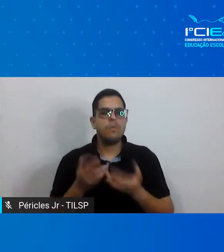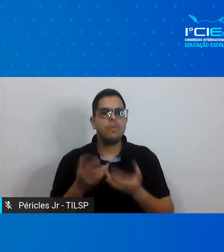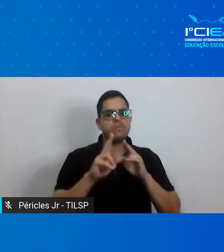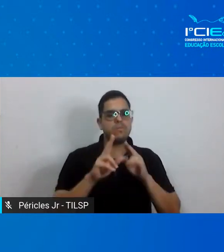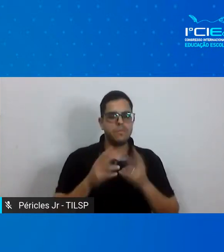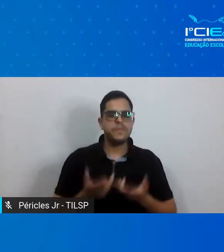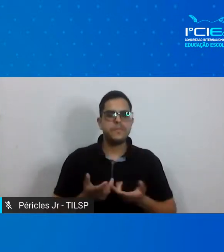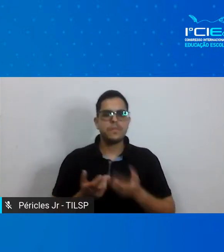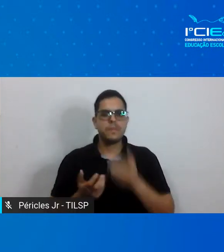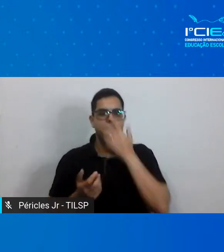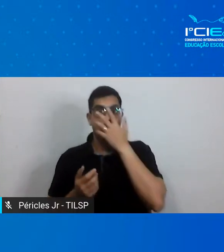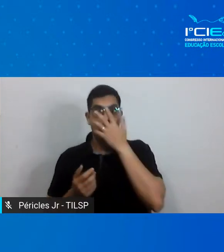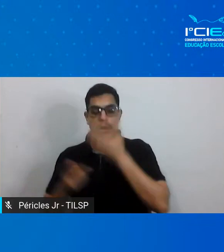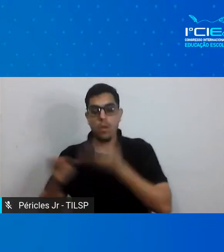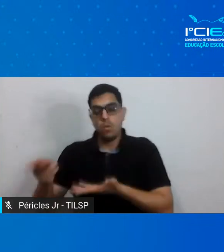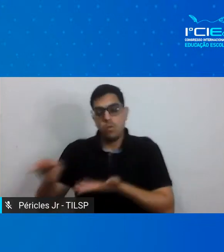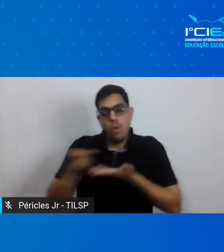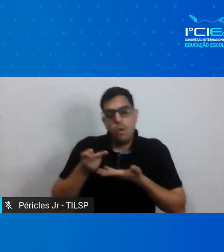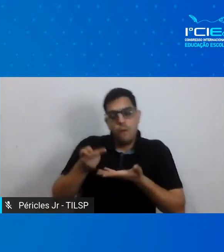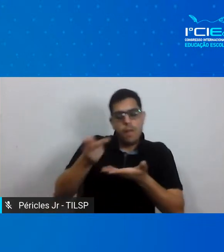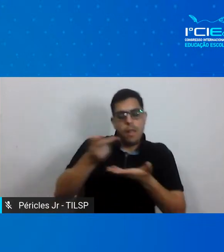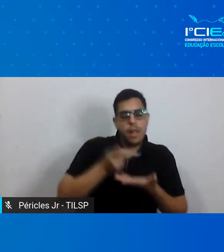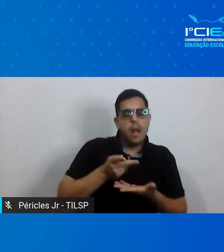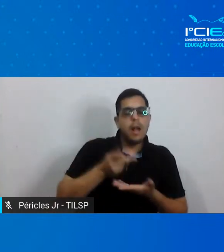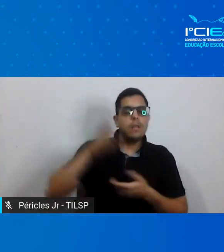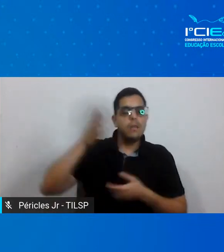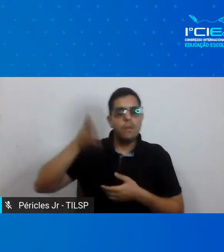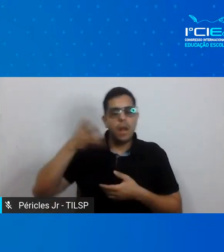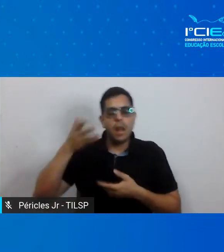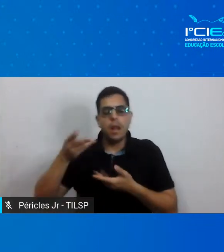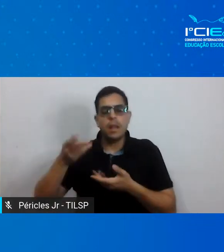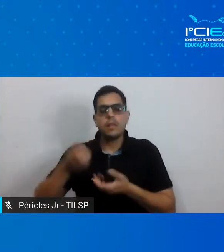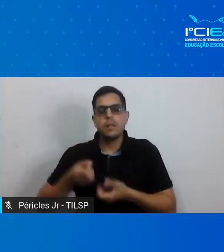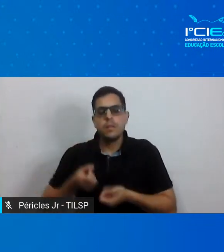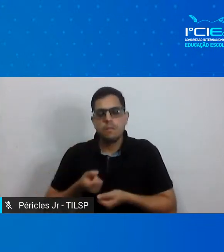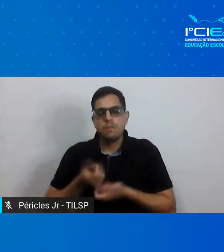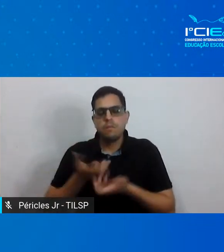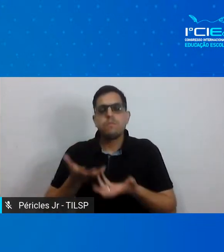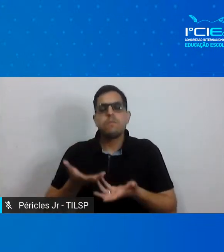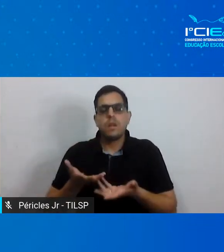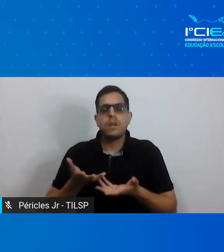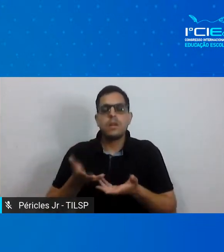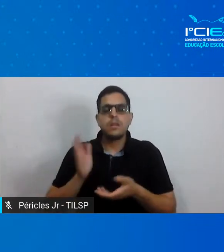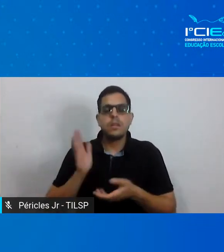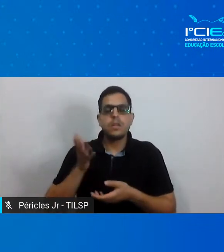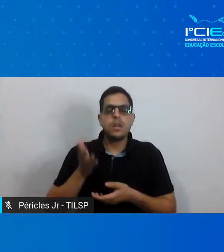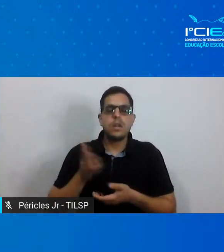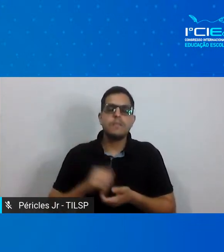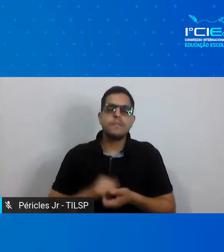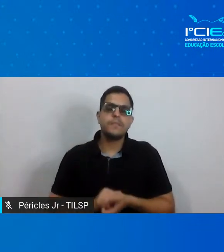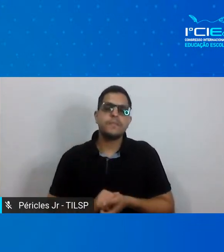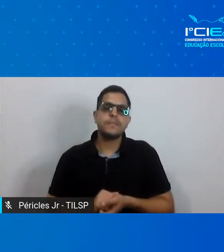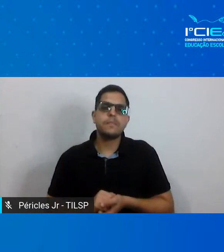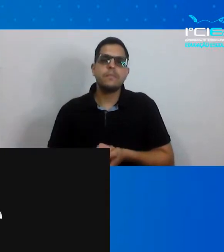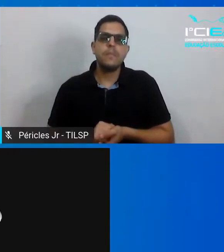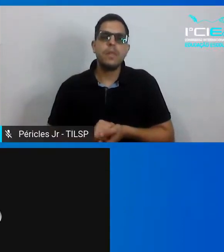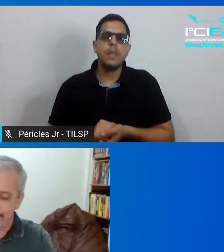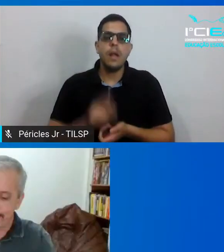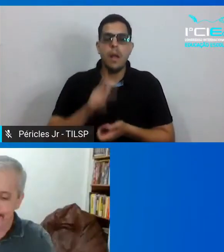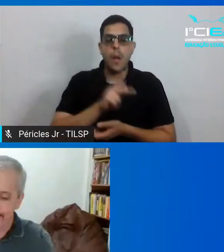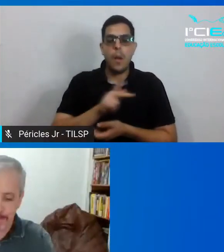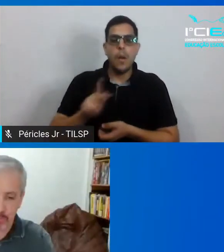mais do que eles vão trazer para nós então eu passo a palavra para o professor Doutor Marco Antônio de Almeida